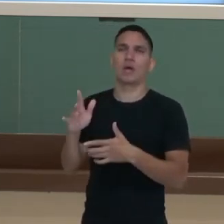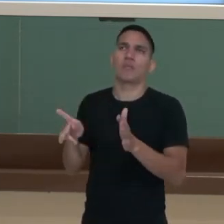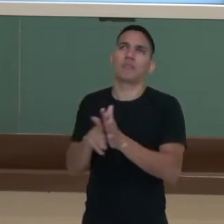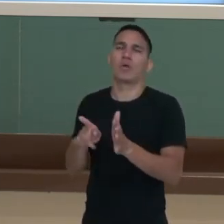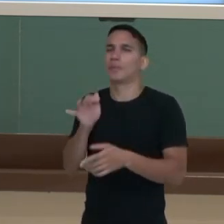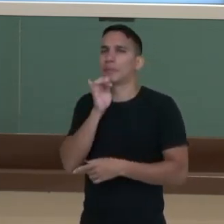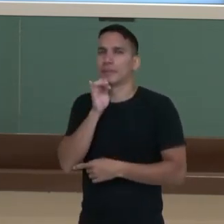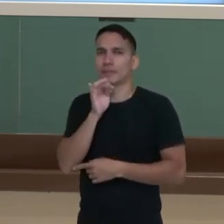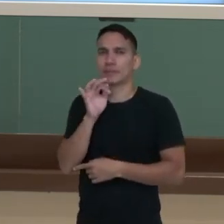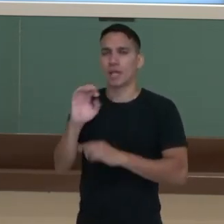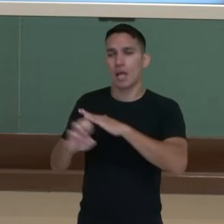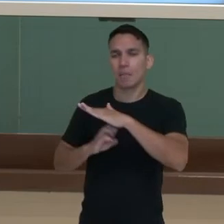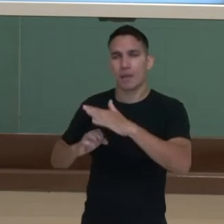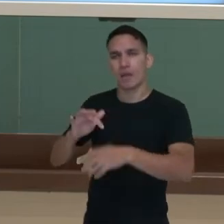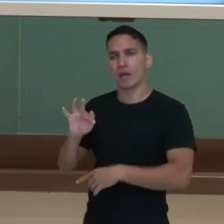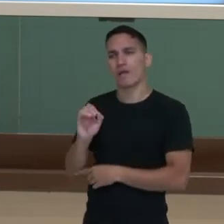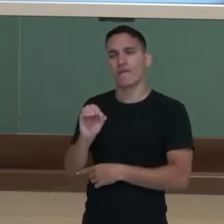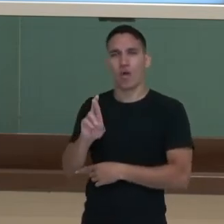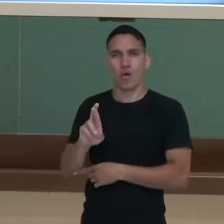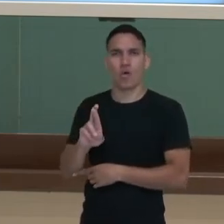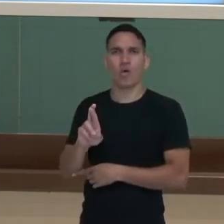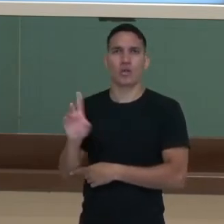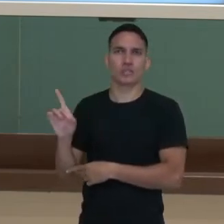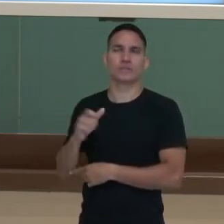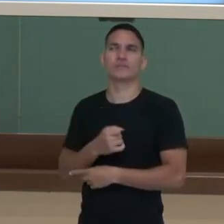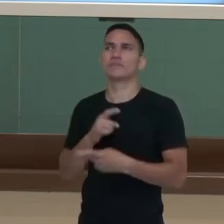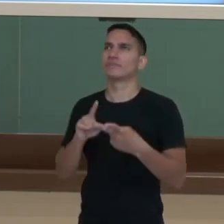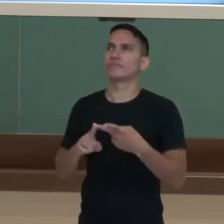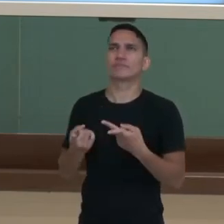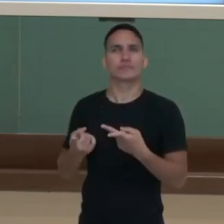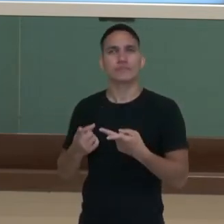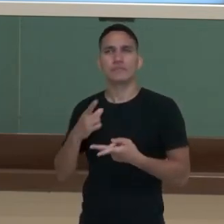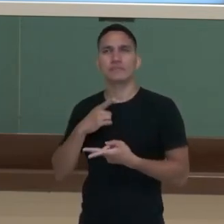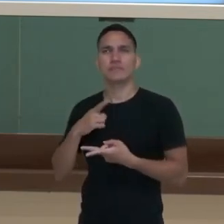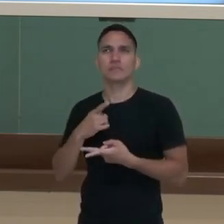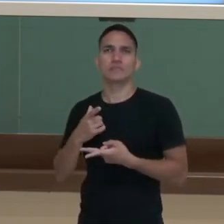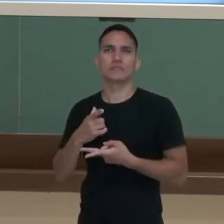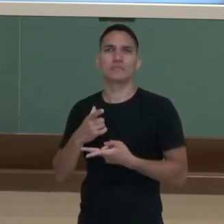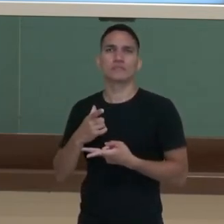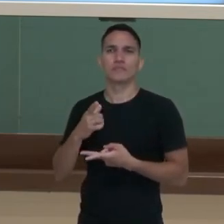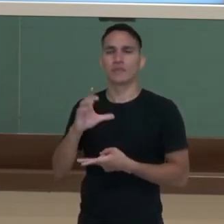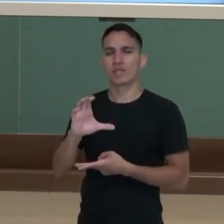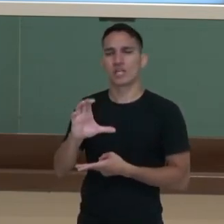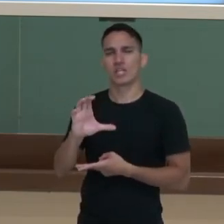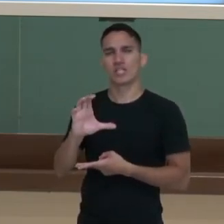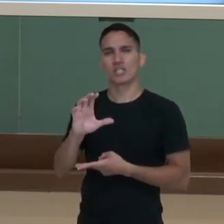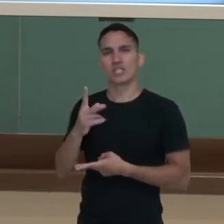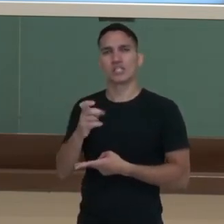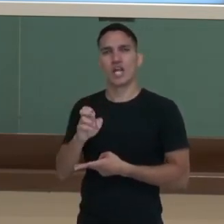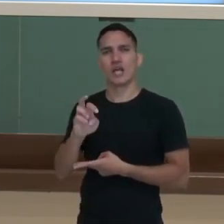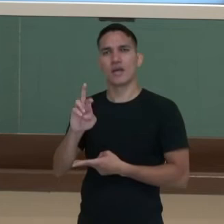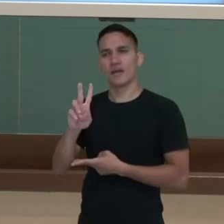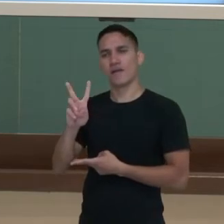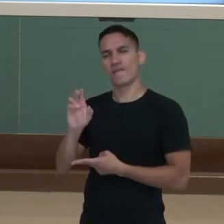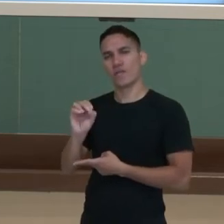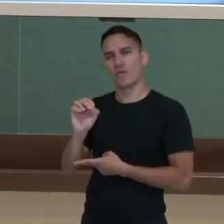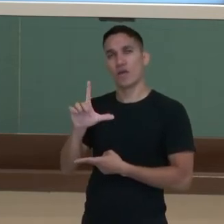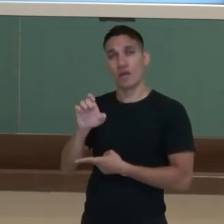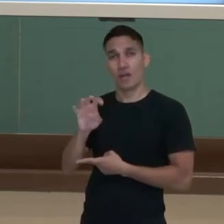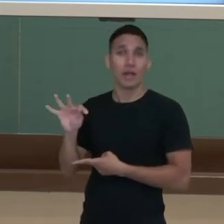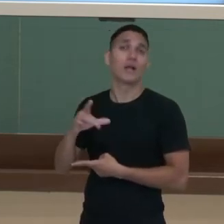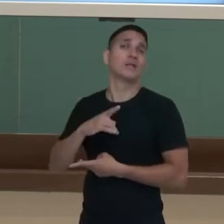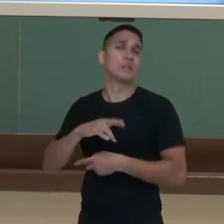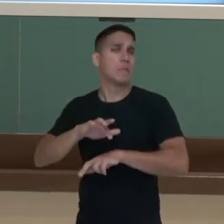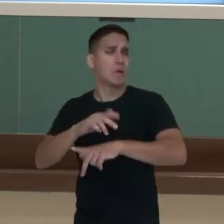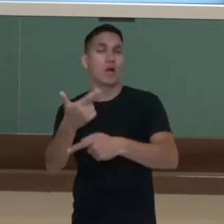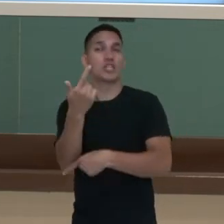Ford, né, a Chevrolet, no caso a Chevrolet é o grupo GM e assim por diante. E as organizações